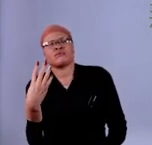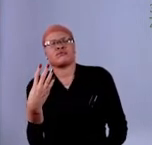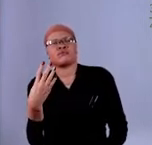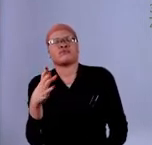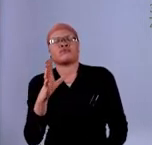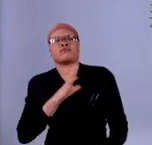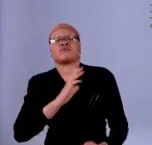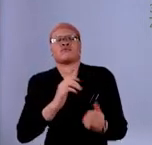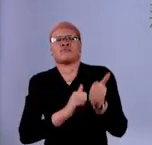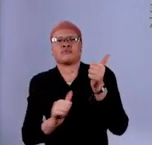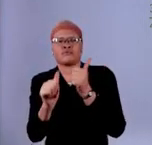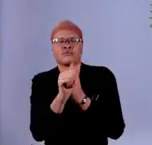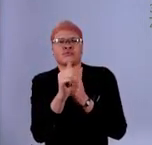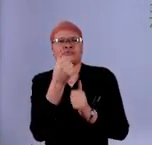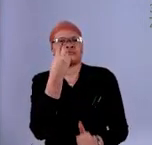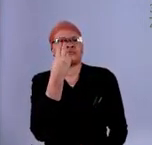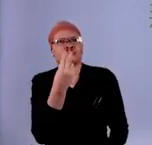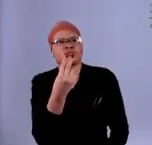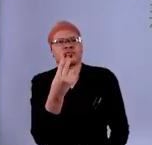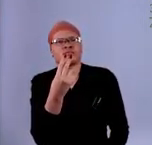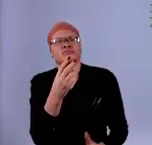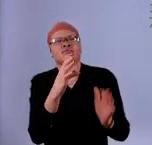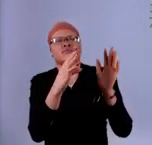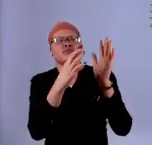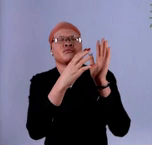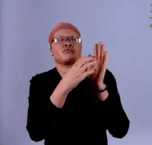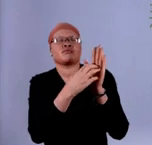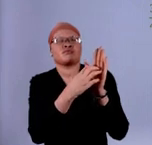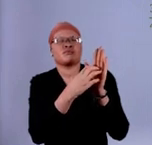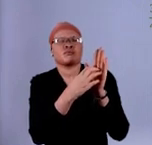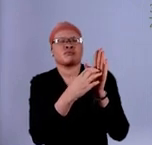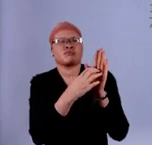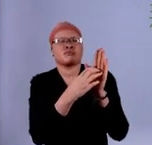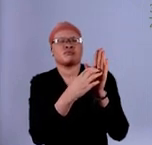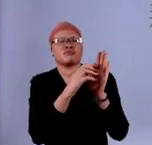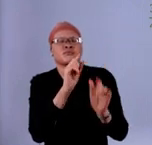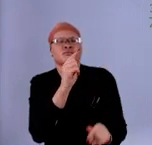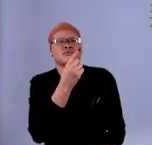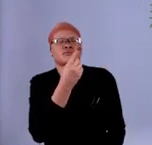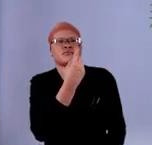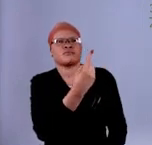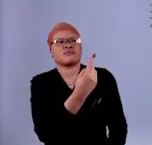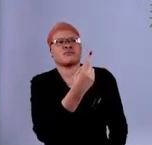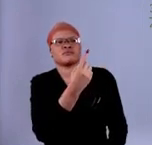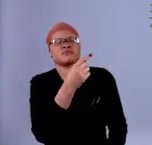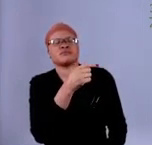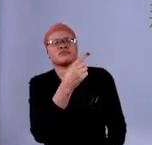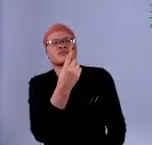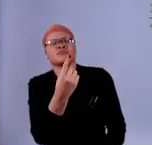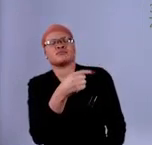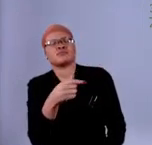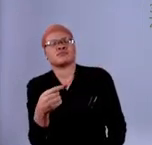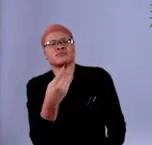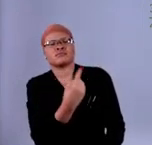representação dessas duas frações essas duas figuras estão representadas a primeira 11